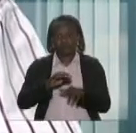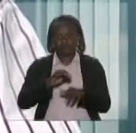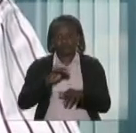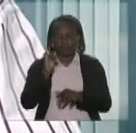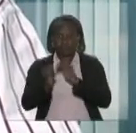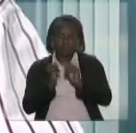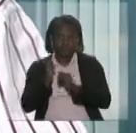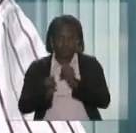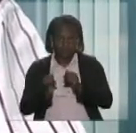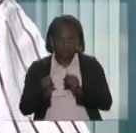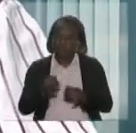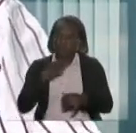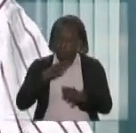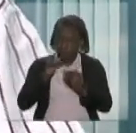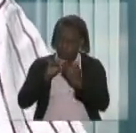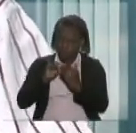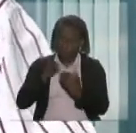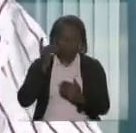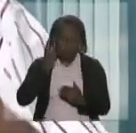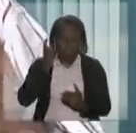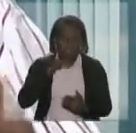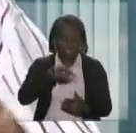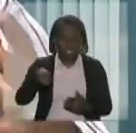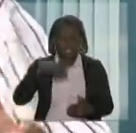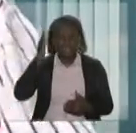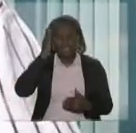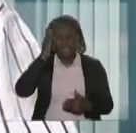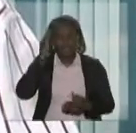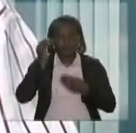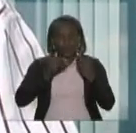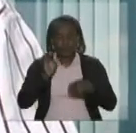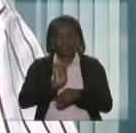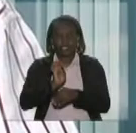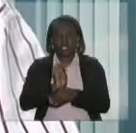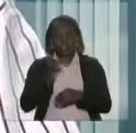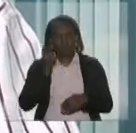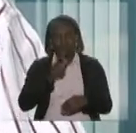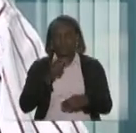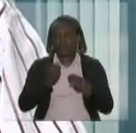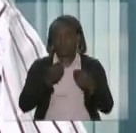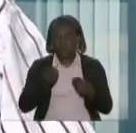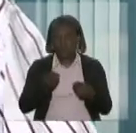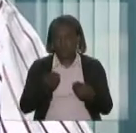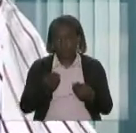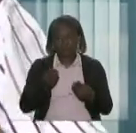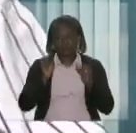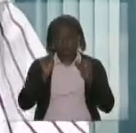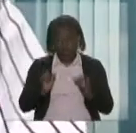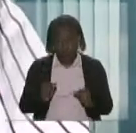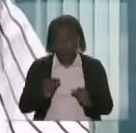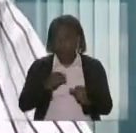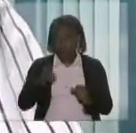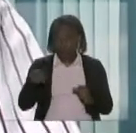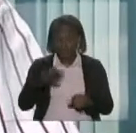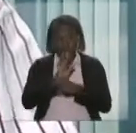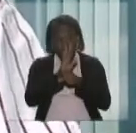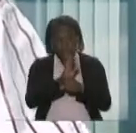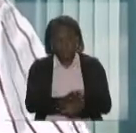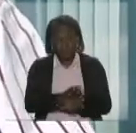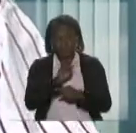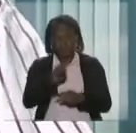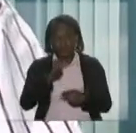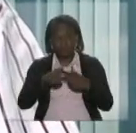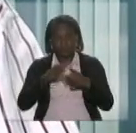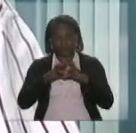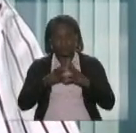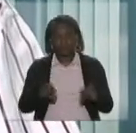ea gente sabe como funciona o estado a gente de repente pode contribuir de forma a